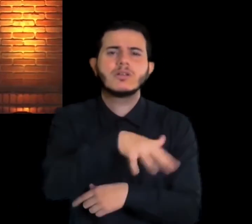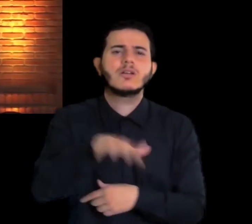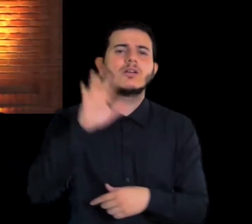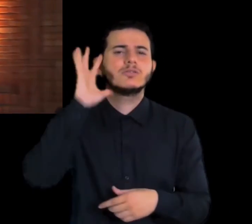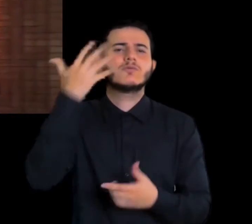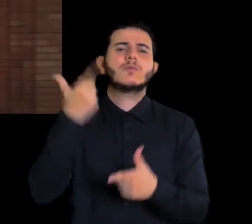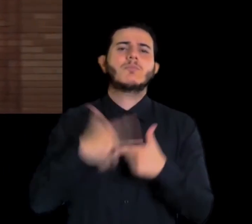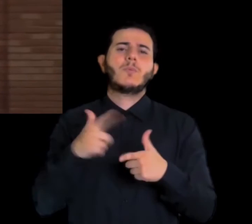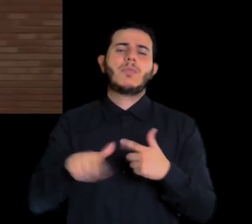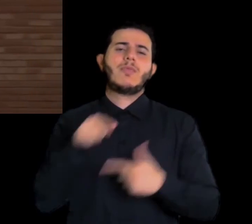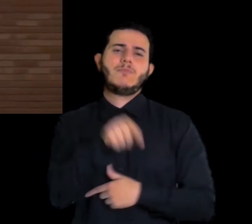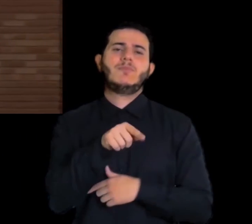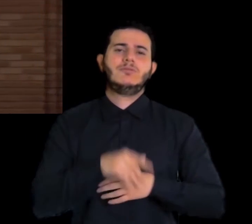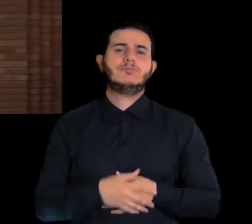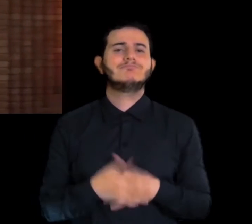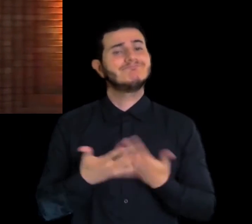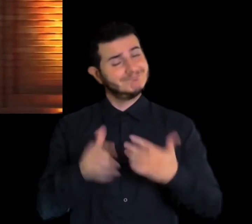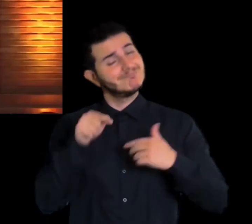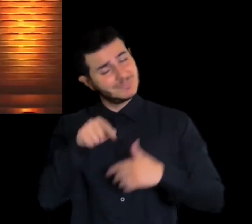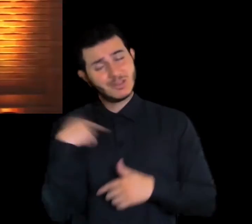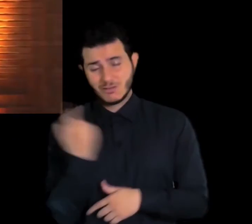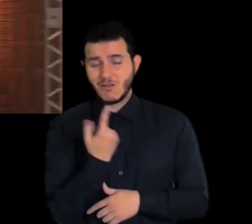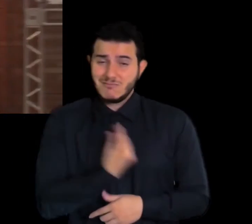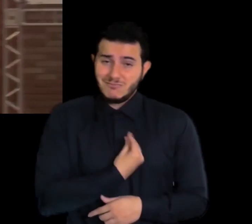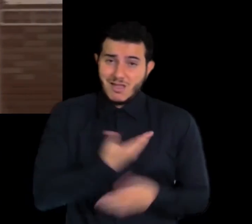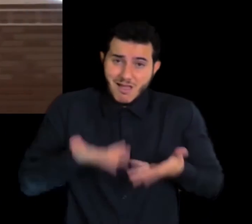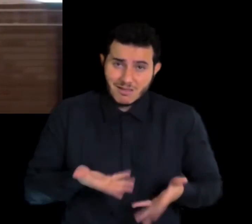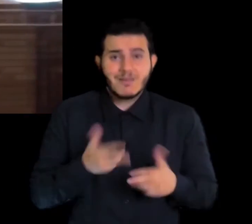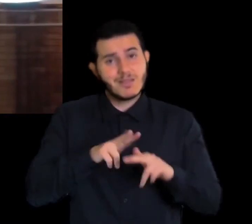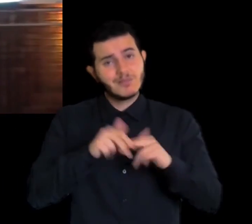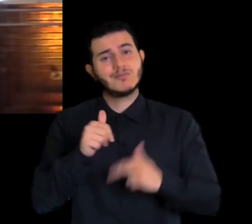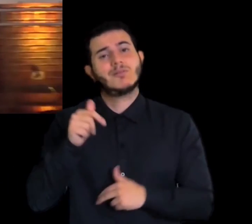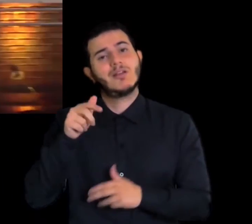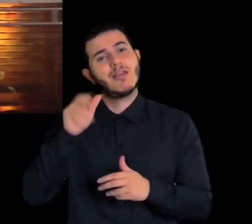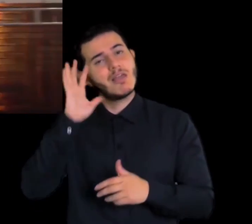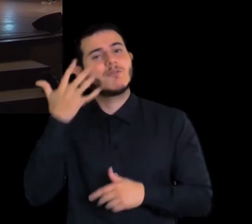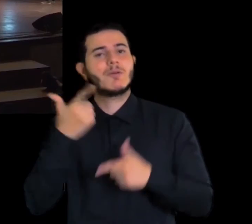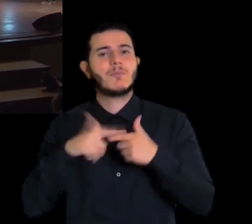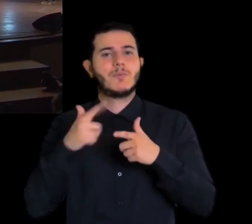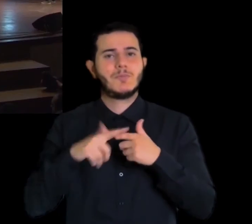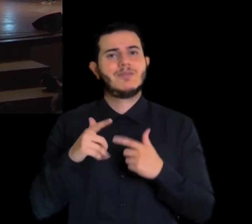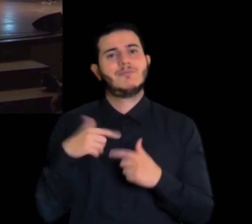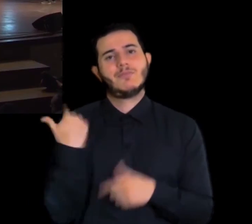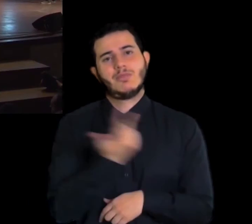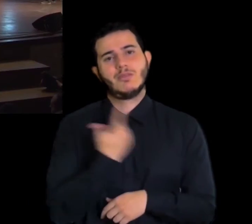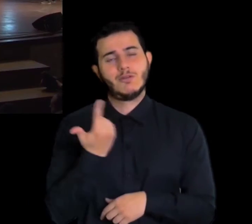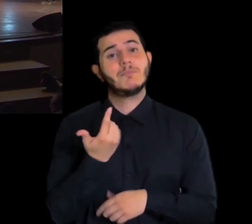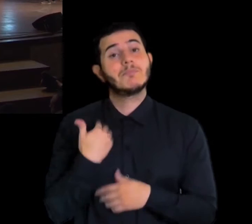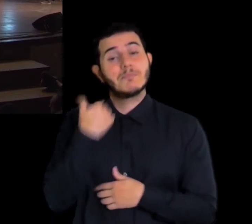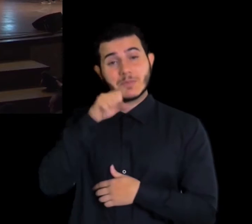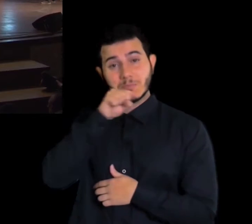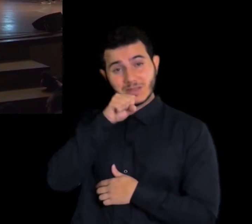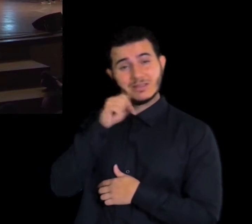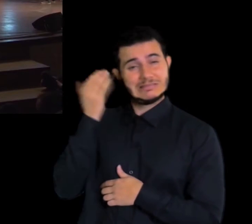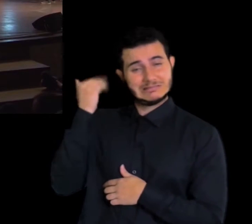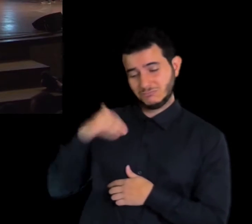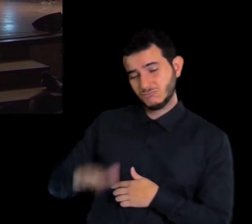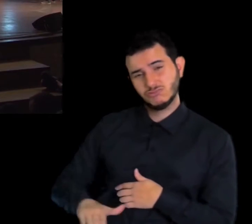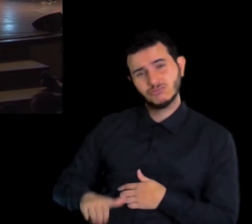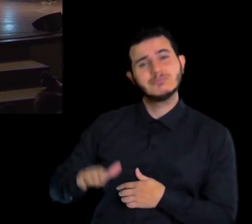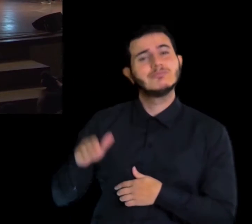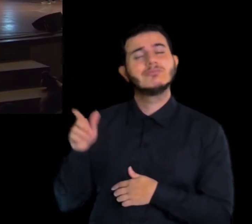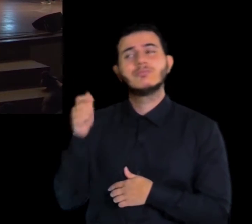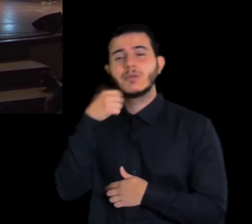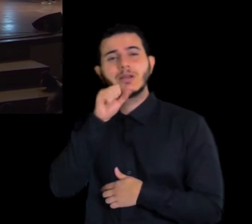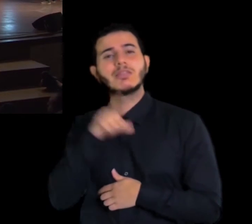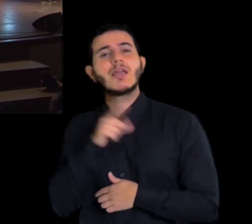solucionar as coisas. E é assim que, nesse caso, ainda ontem aqui, eu peguei 2 histórias, né, falando de solucionar. Minha mãe tinha um bar quando era pequeno. E eu me